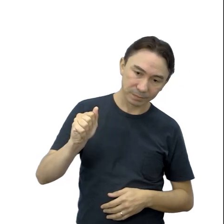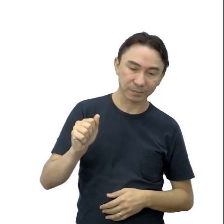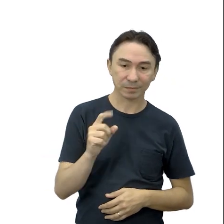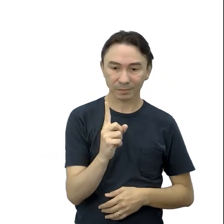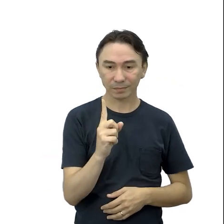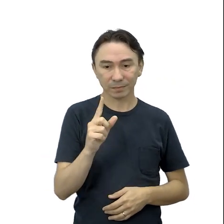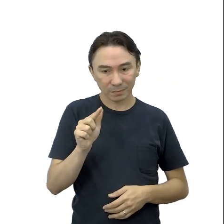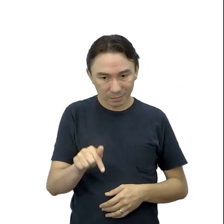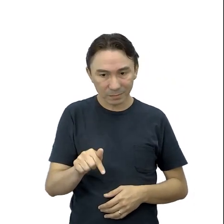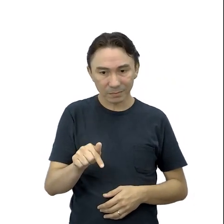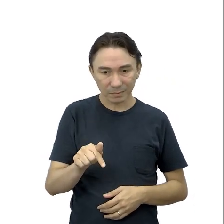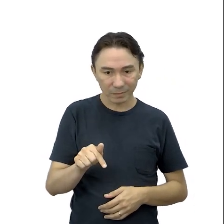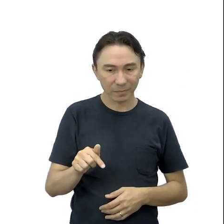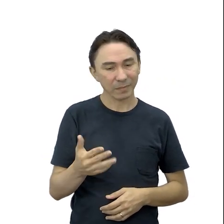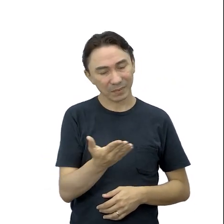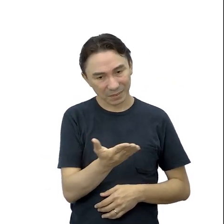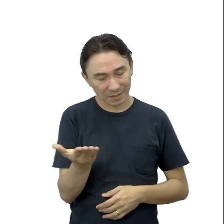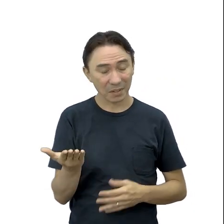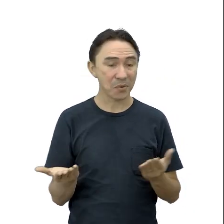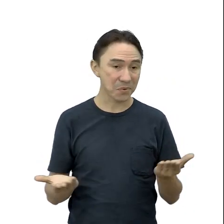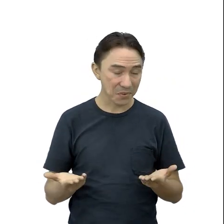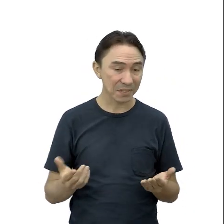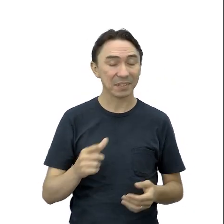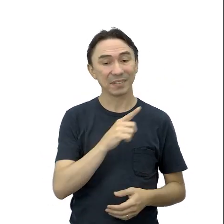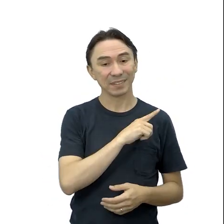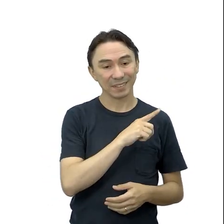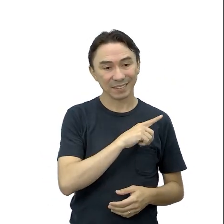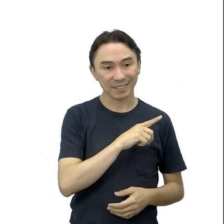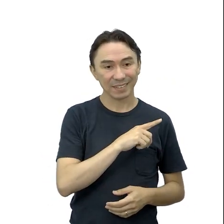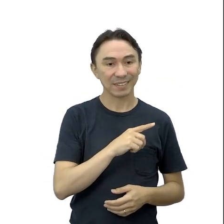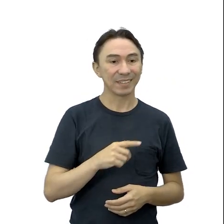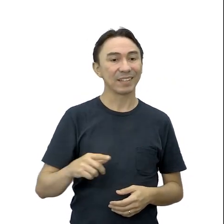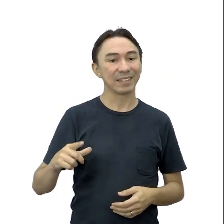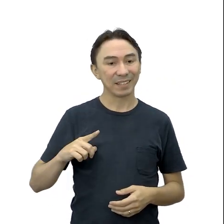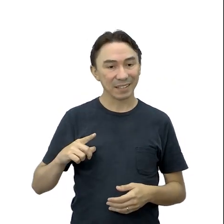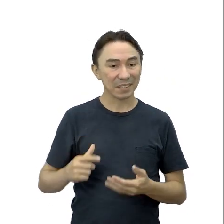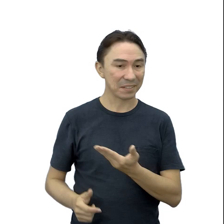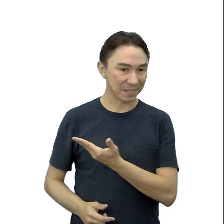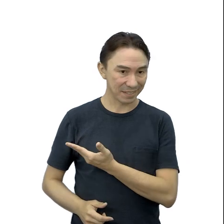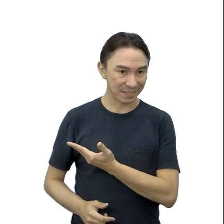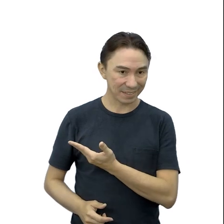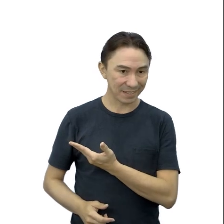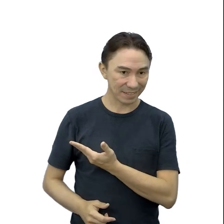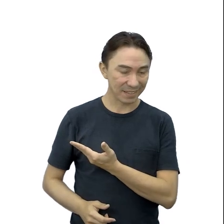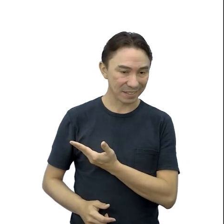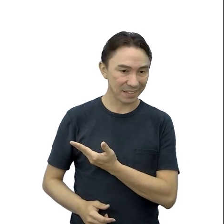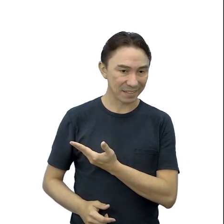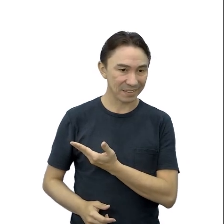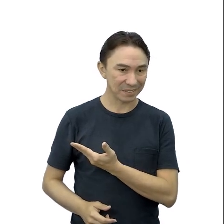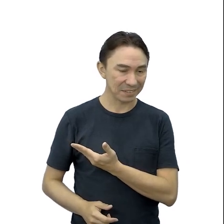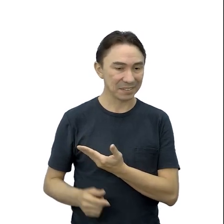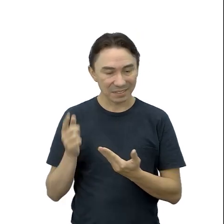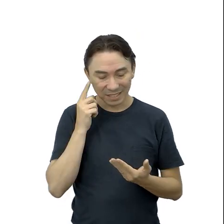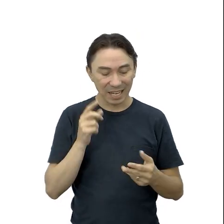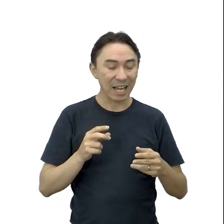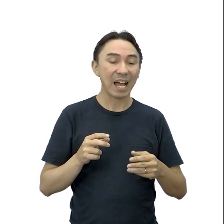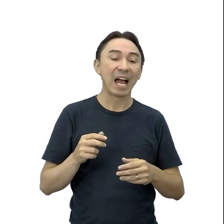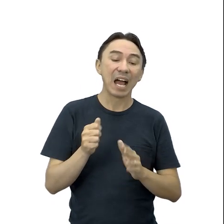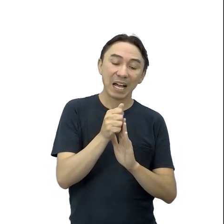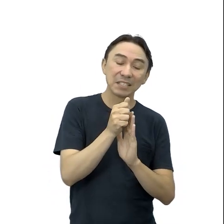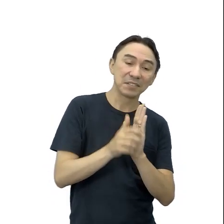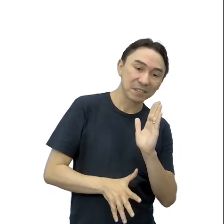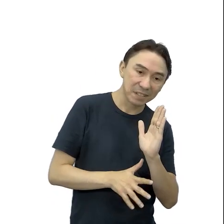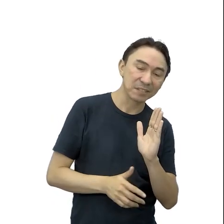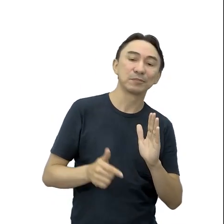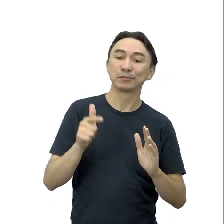vocês, né? Vocês estão assistindo, então vocês estão aqui, né, nesse período de retomada das atividades. Mas a gente espera que a